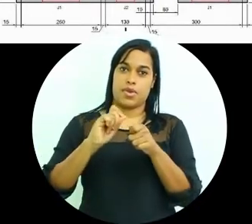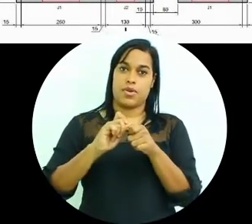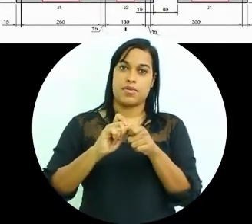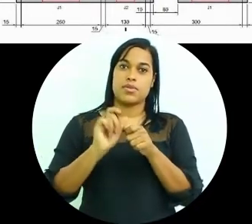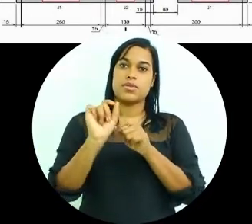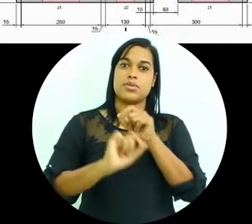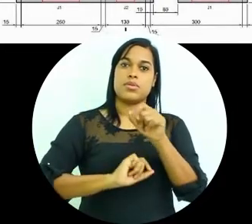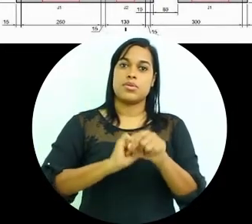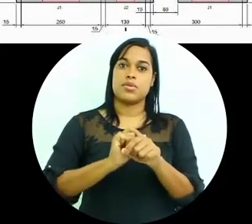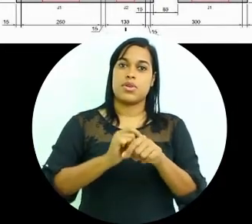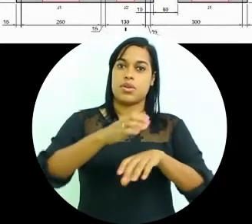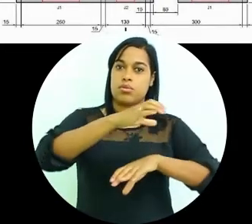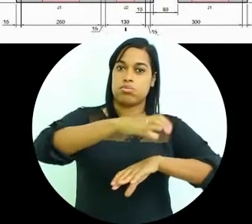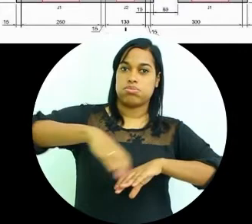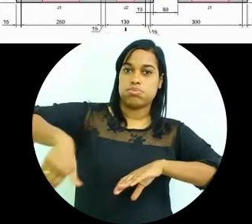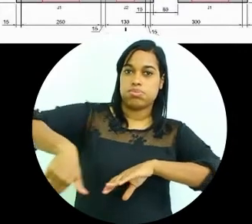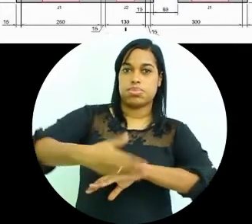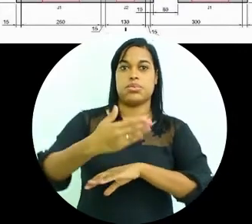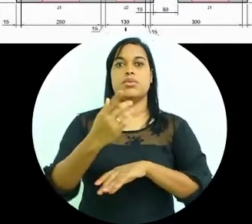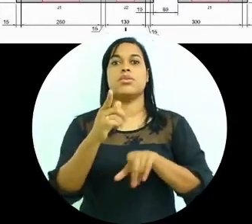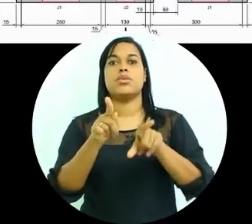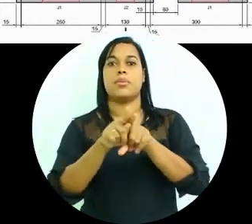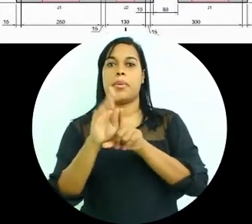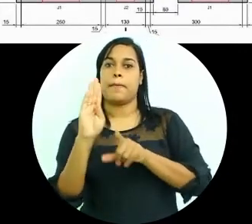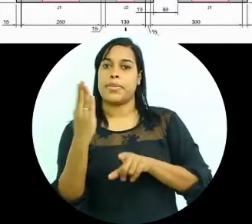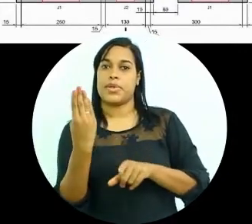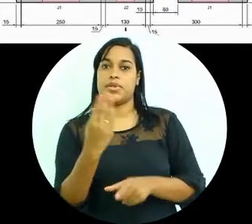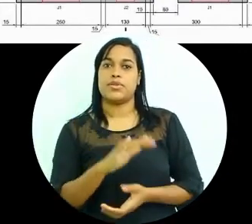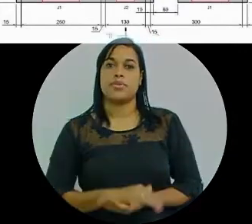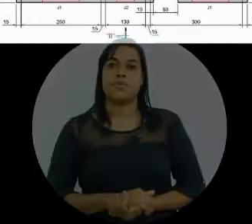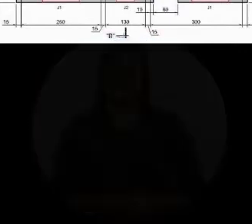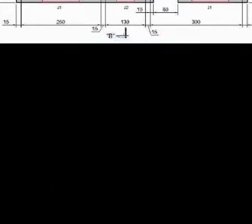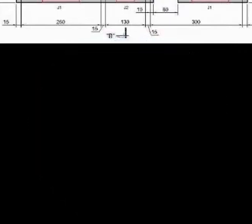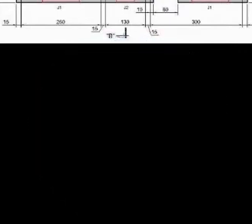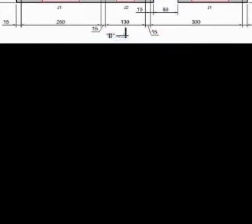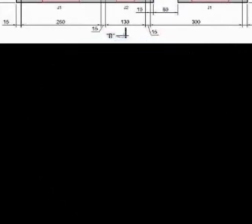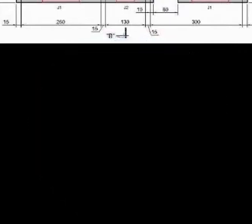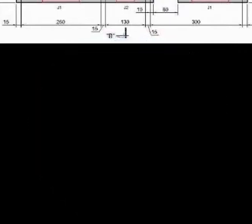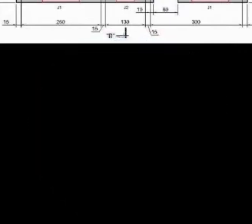para fazer a espessura entre o corredor e o banheiro.